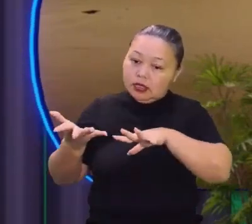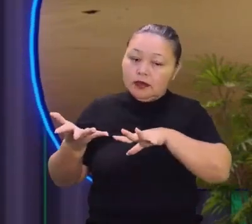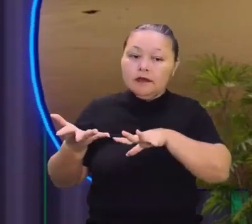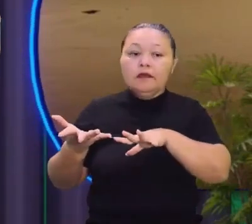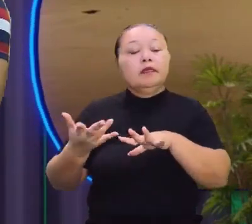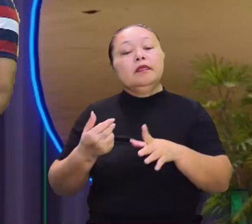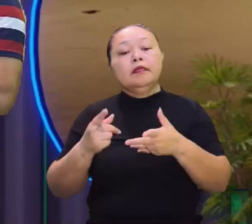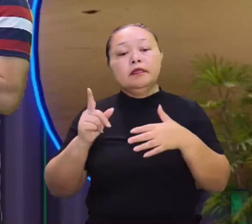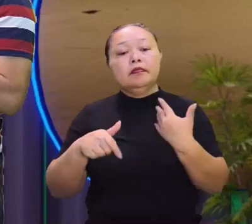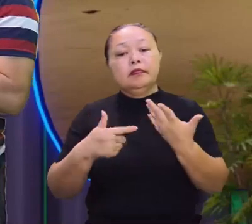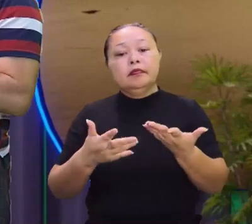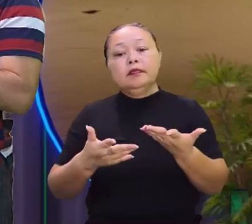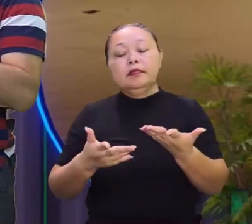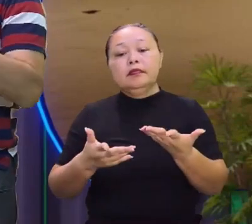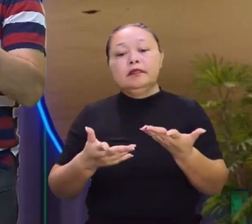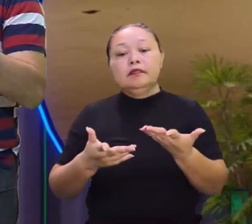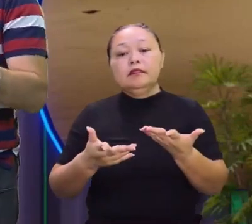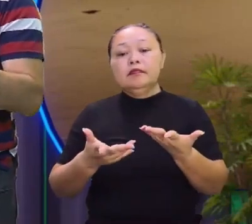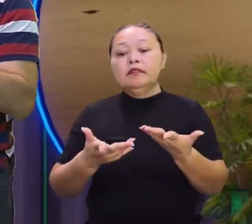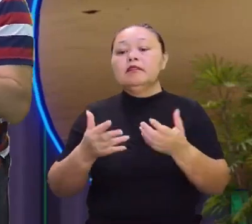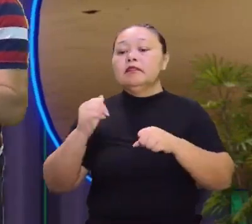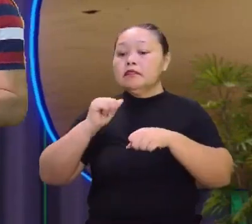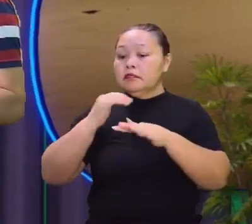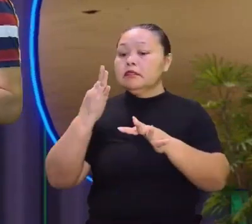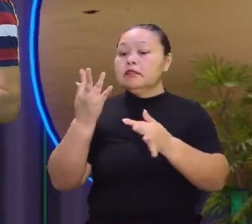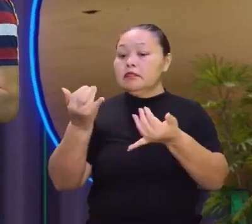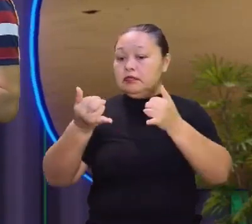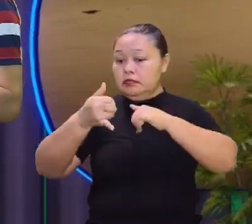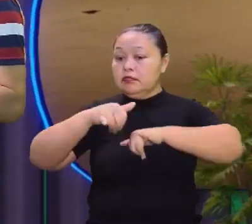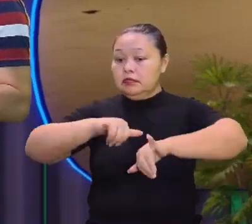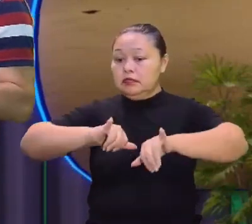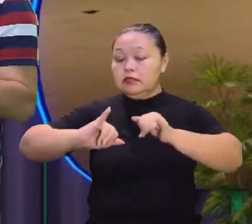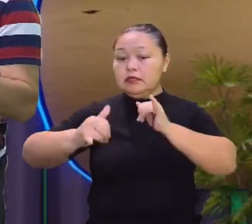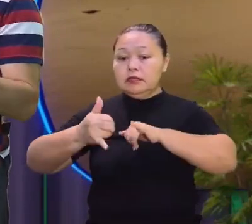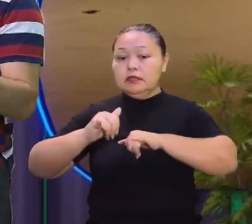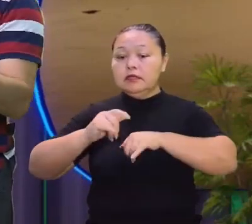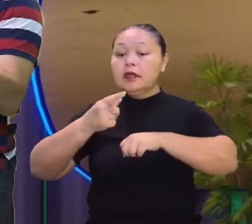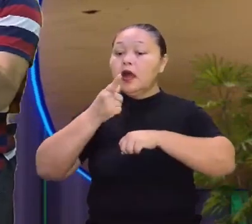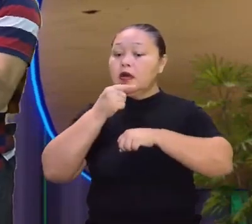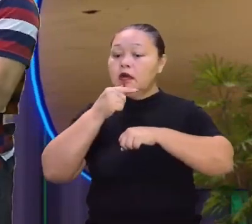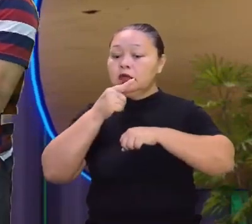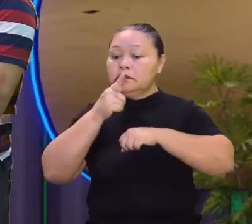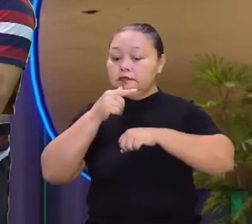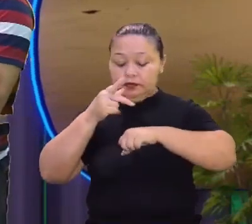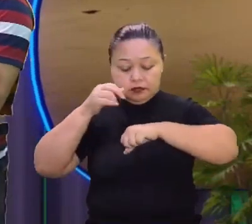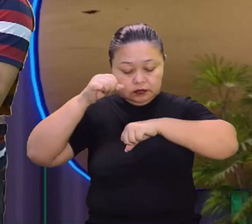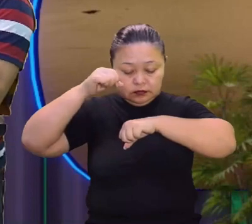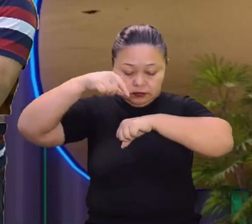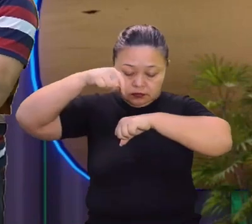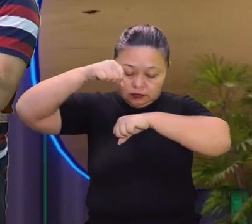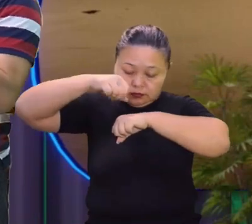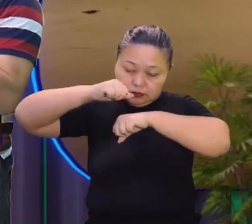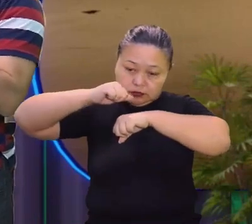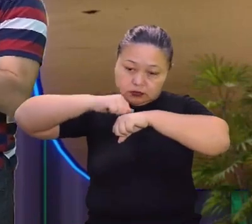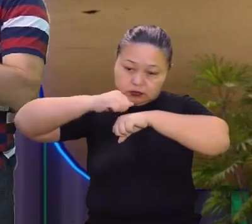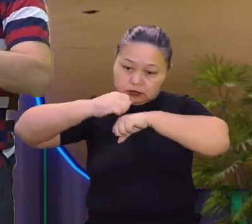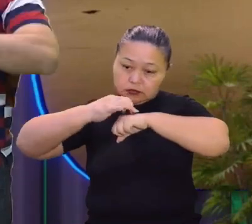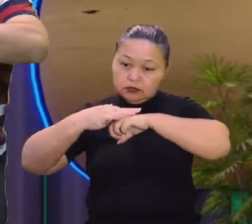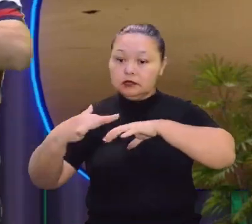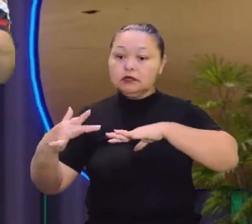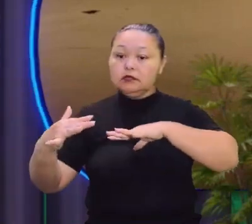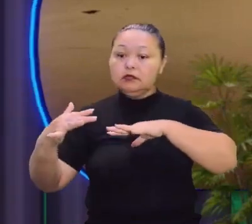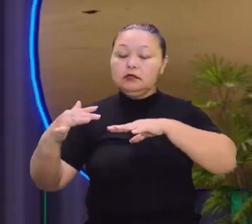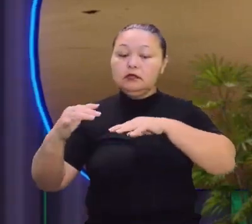fura. Exato, é isso mesmo. Intemperismo químico, a água, a força da água,